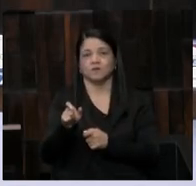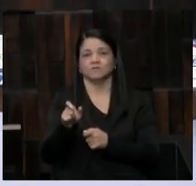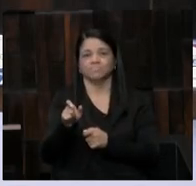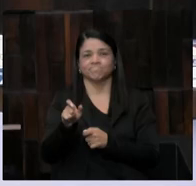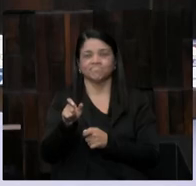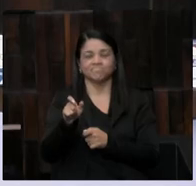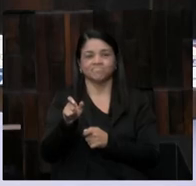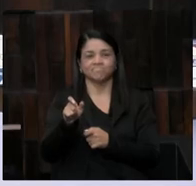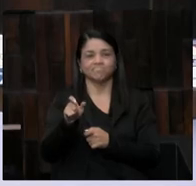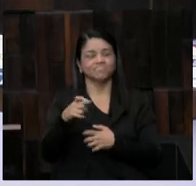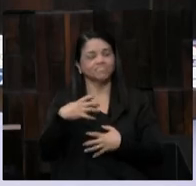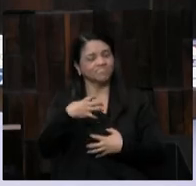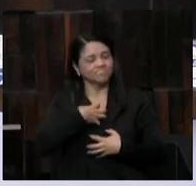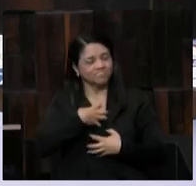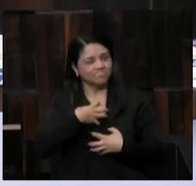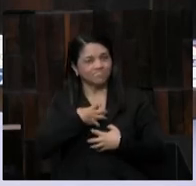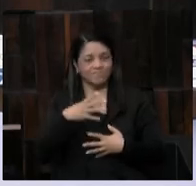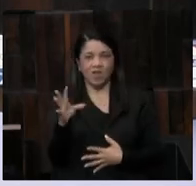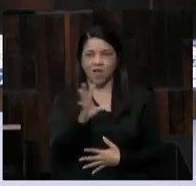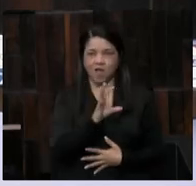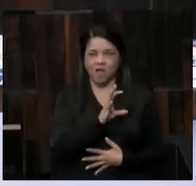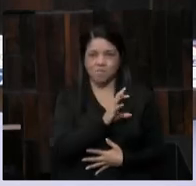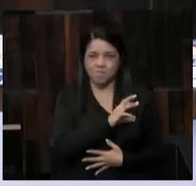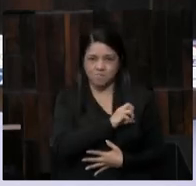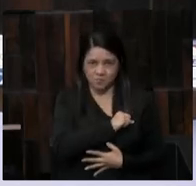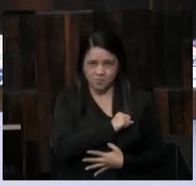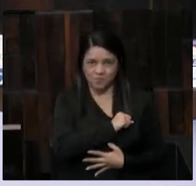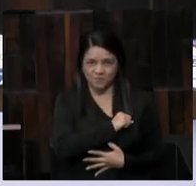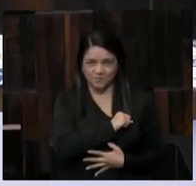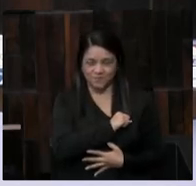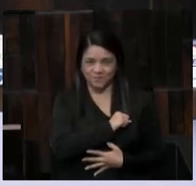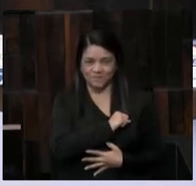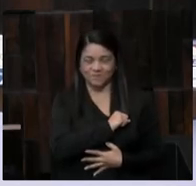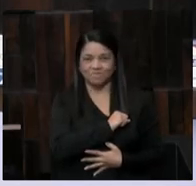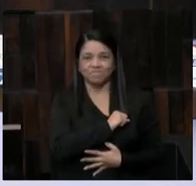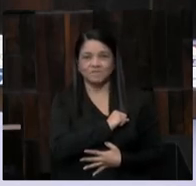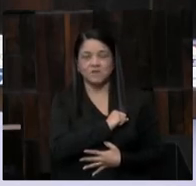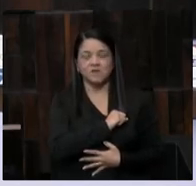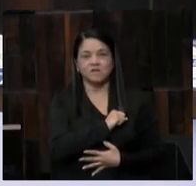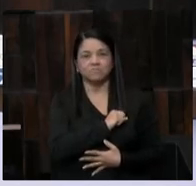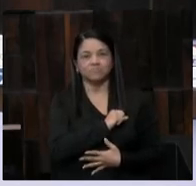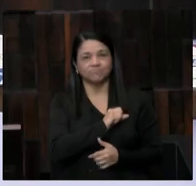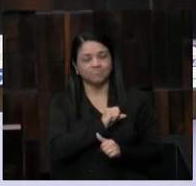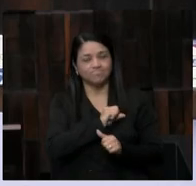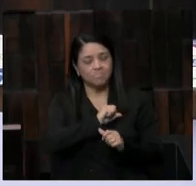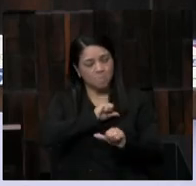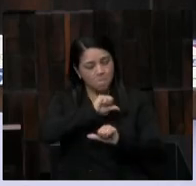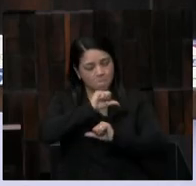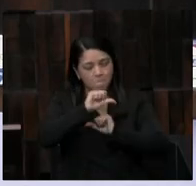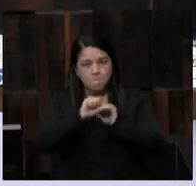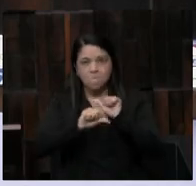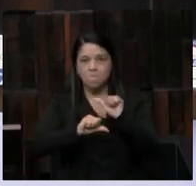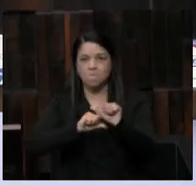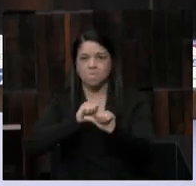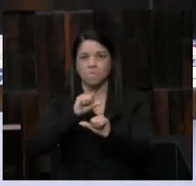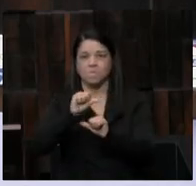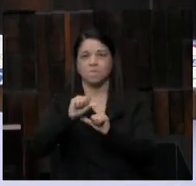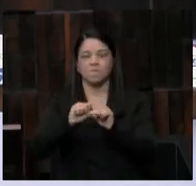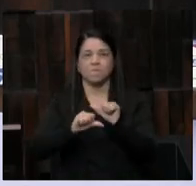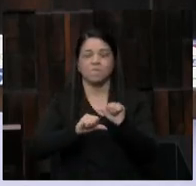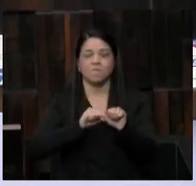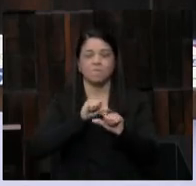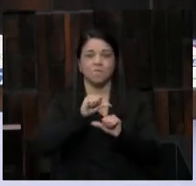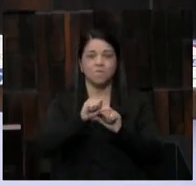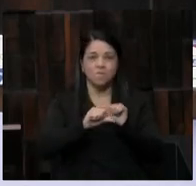que têm um sentimento de amor, porque o amor é o que move, né, deveria